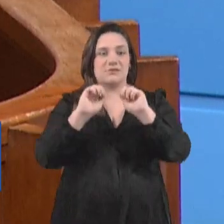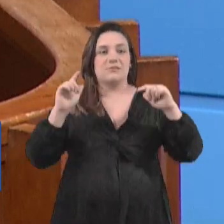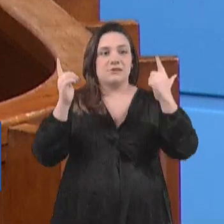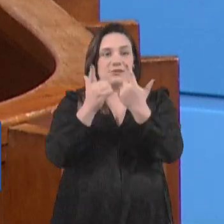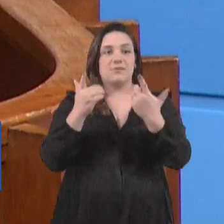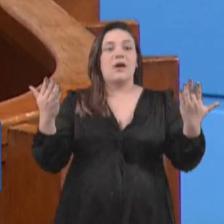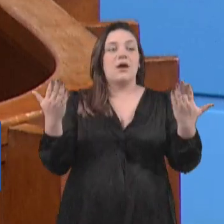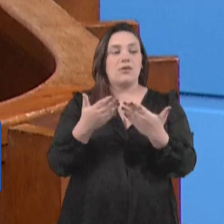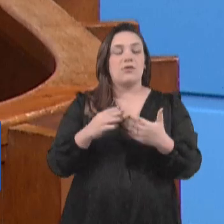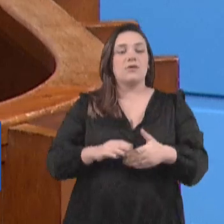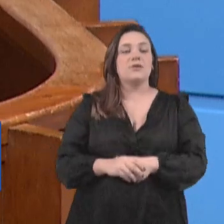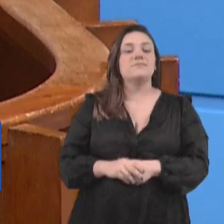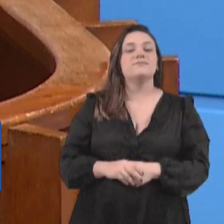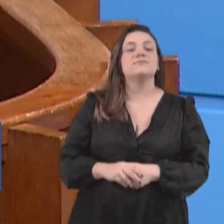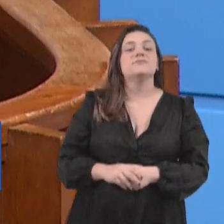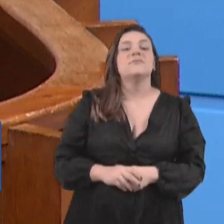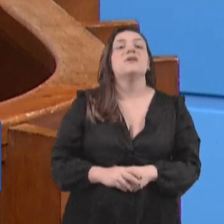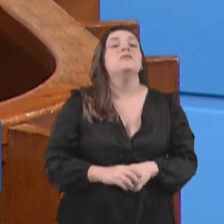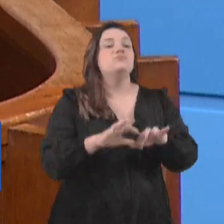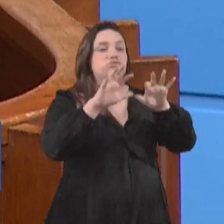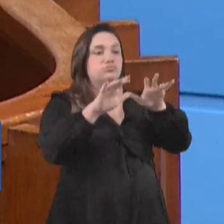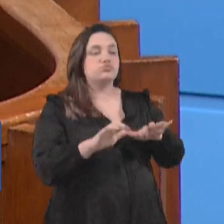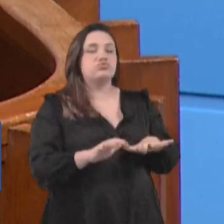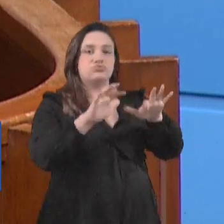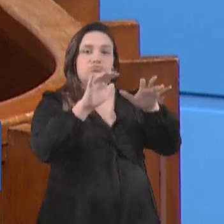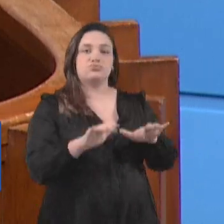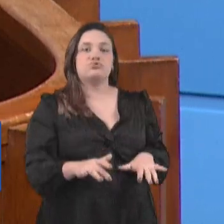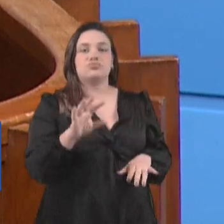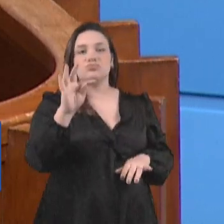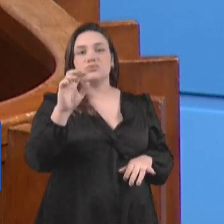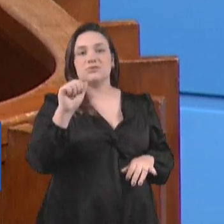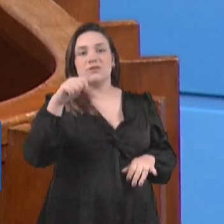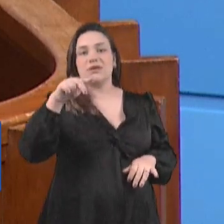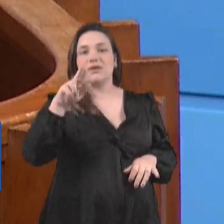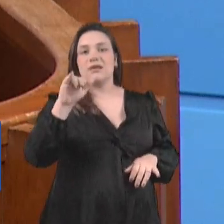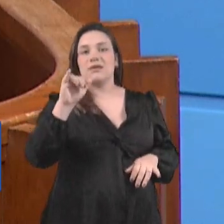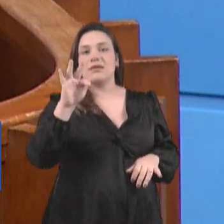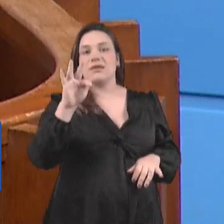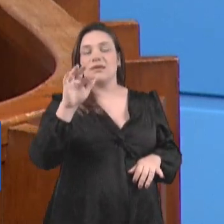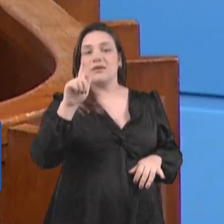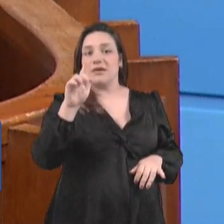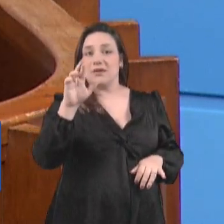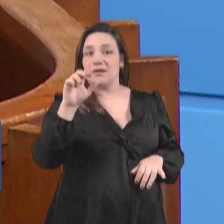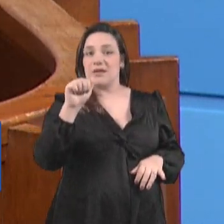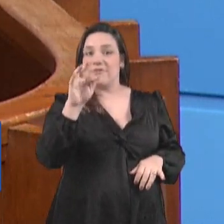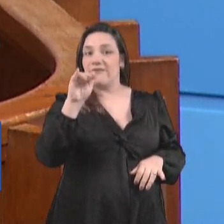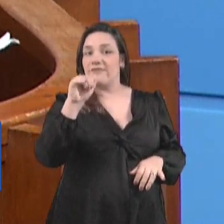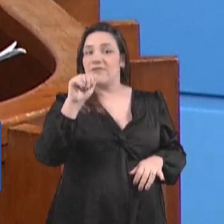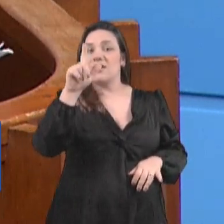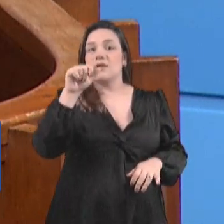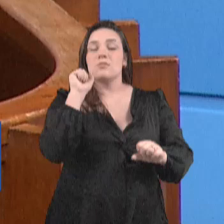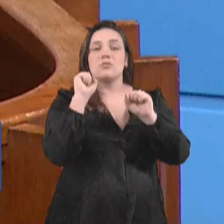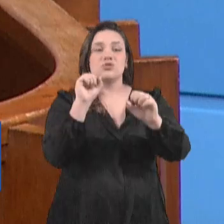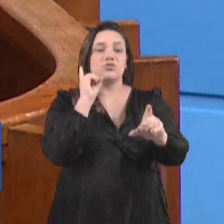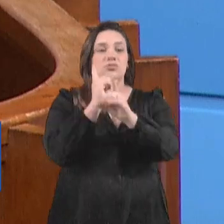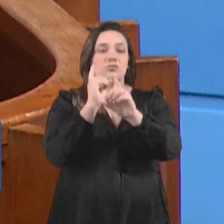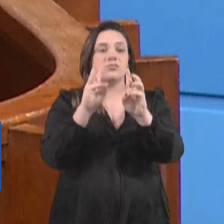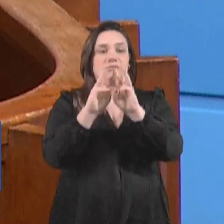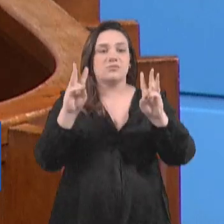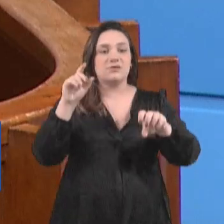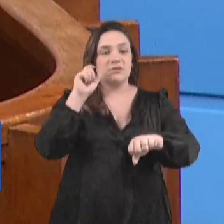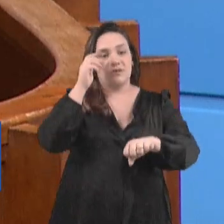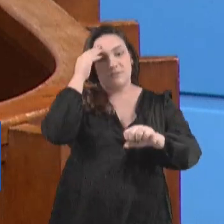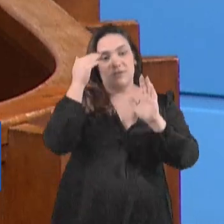E também as notas taquigráficas serão disponibilizadas no site da Alemes dentro do